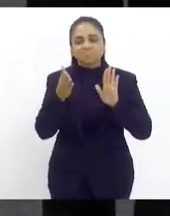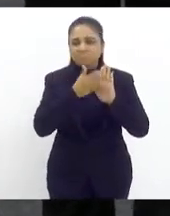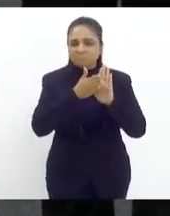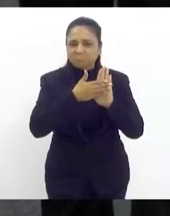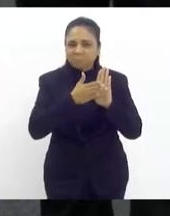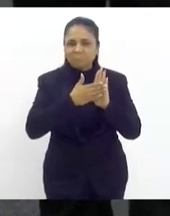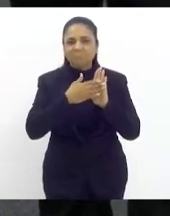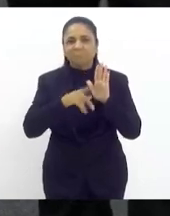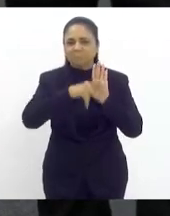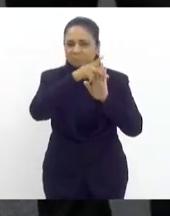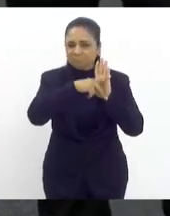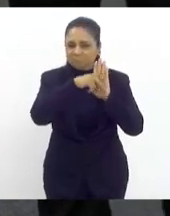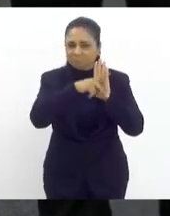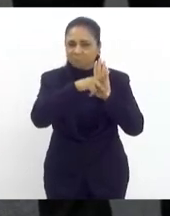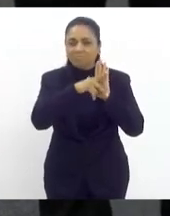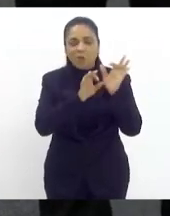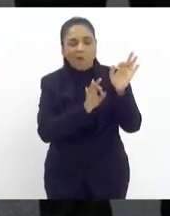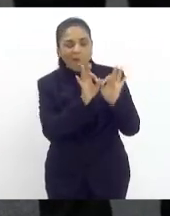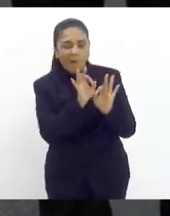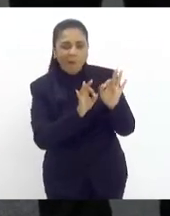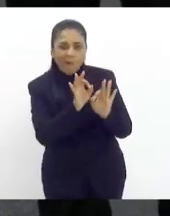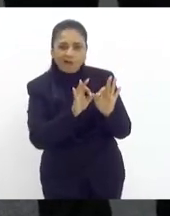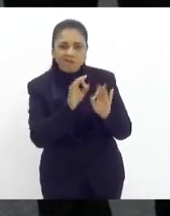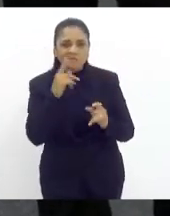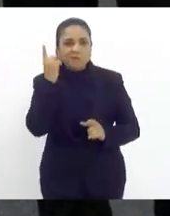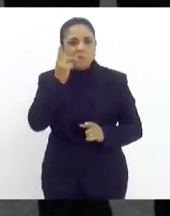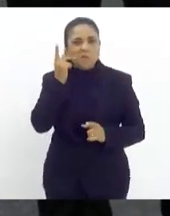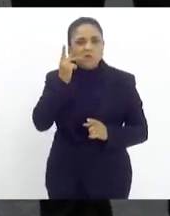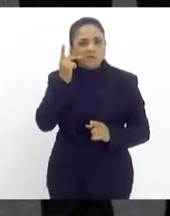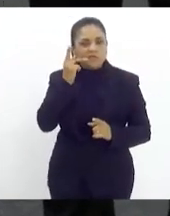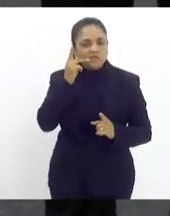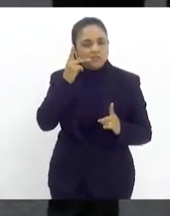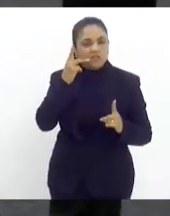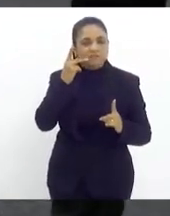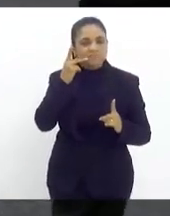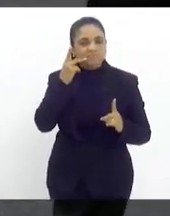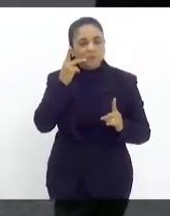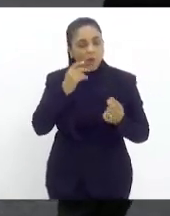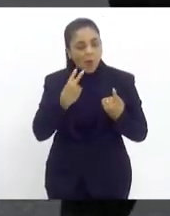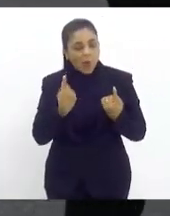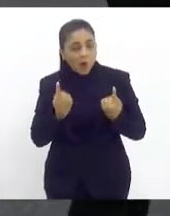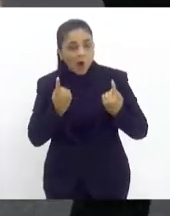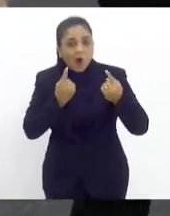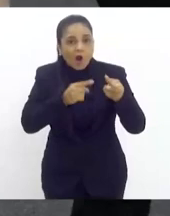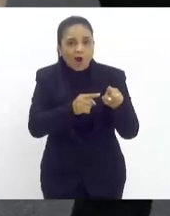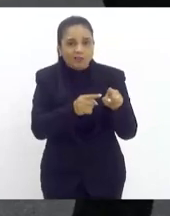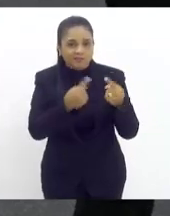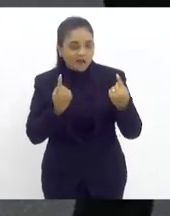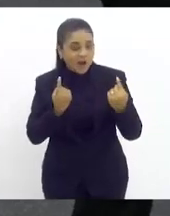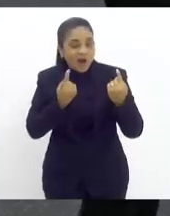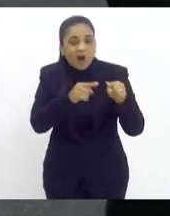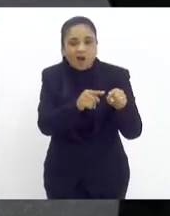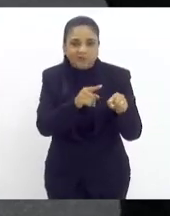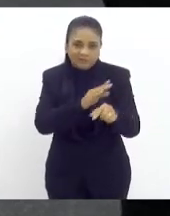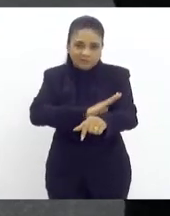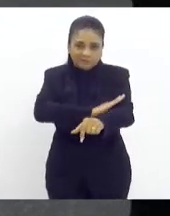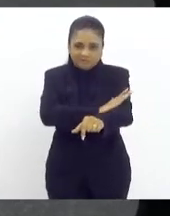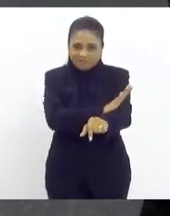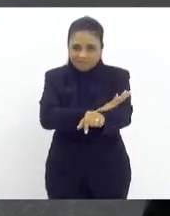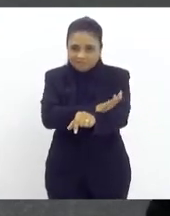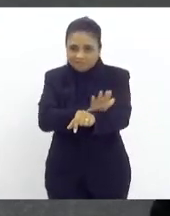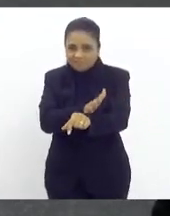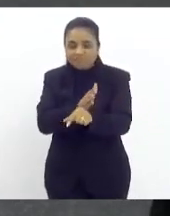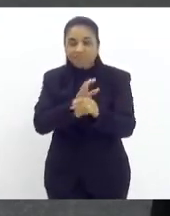pela perspectiva de organizar uma política voltada ao combate ao racismo em toda a esfera do